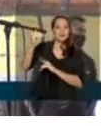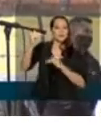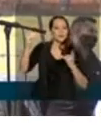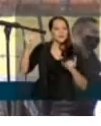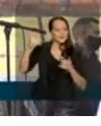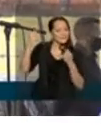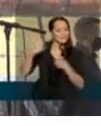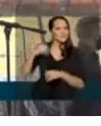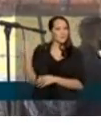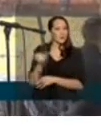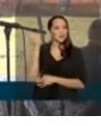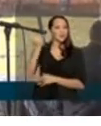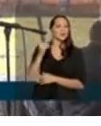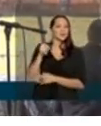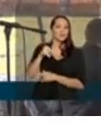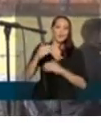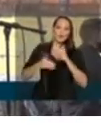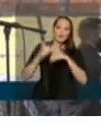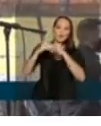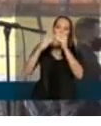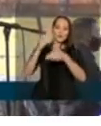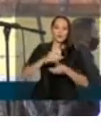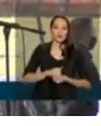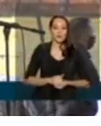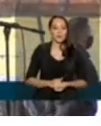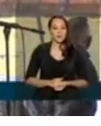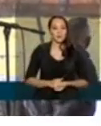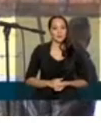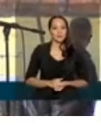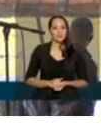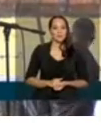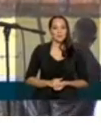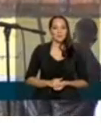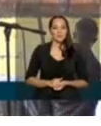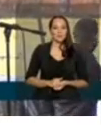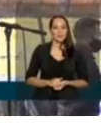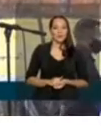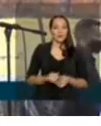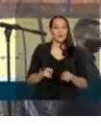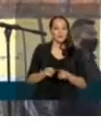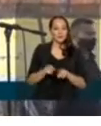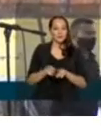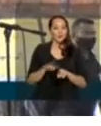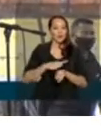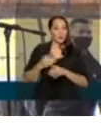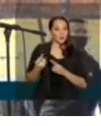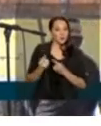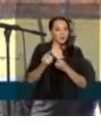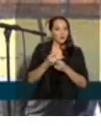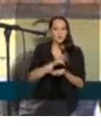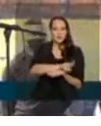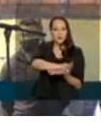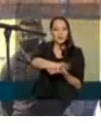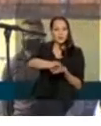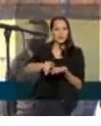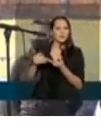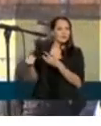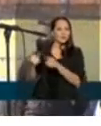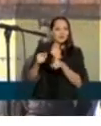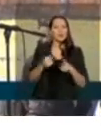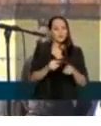imprescindível ao franco crescimento. Acima de tudo, em meio aos desafios que hoje